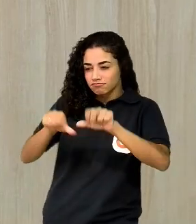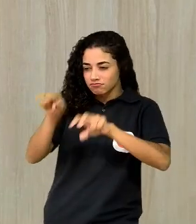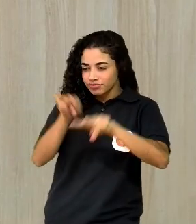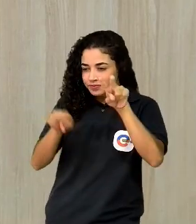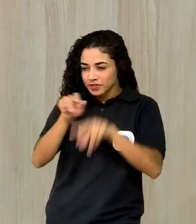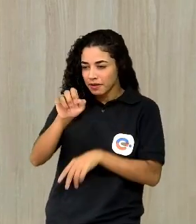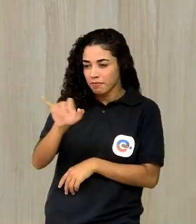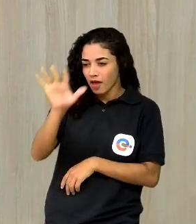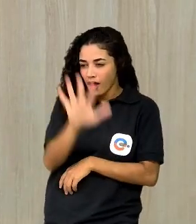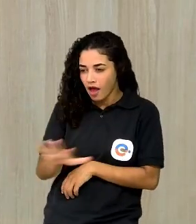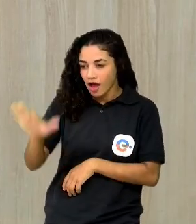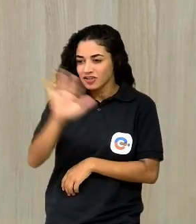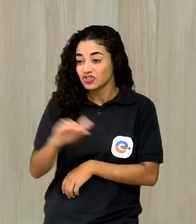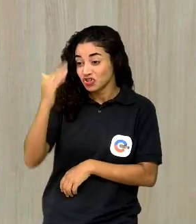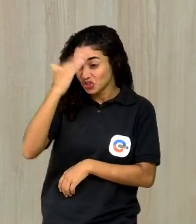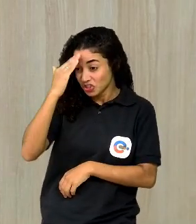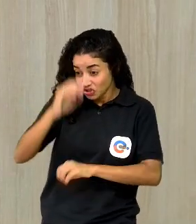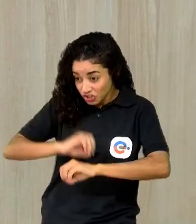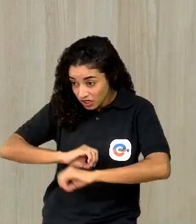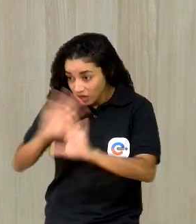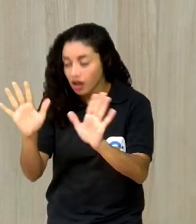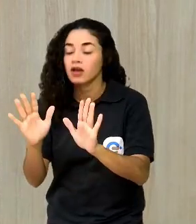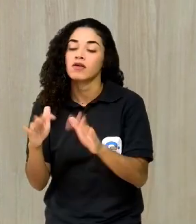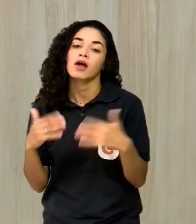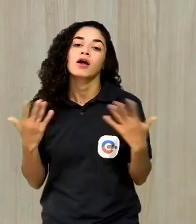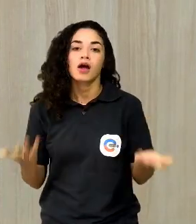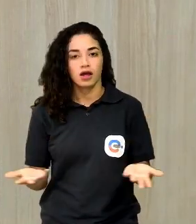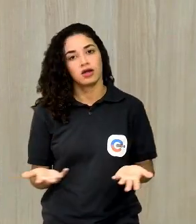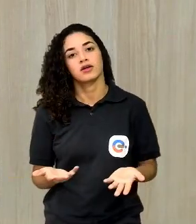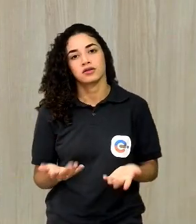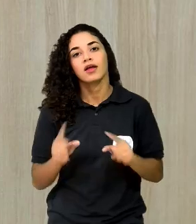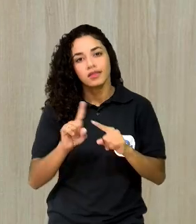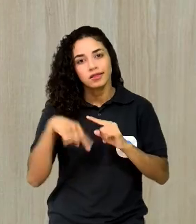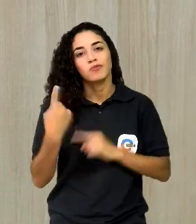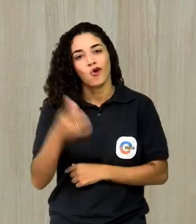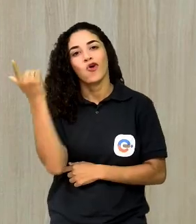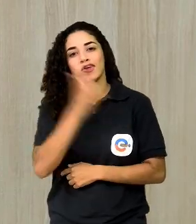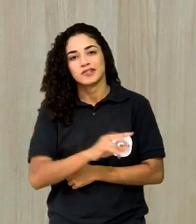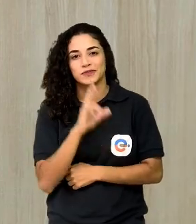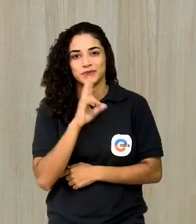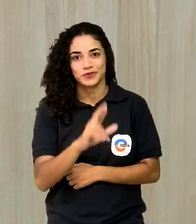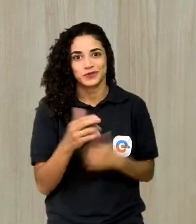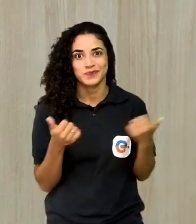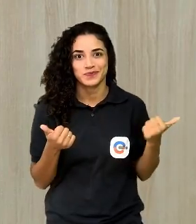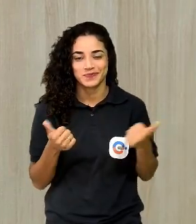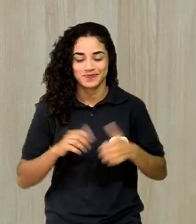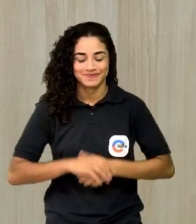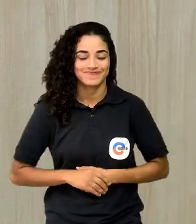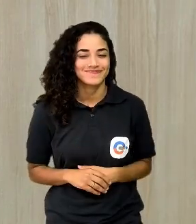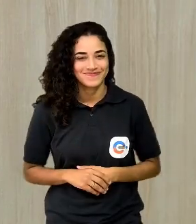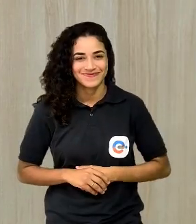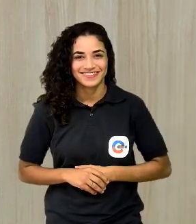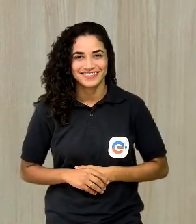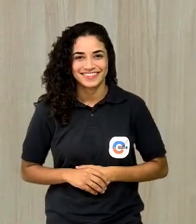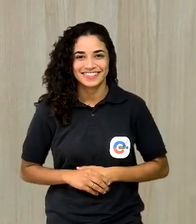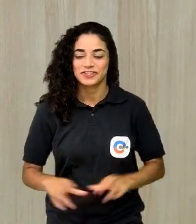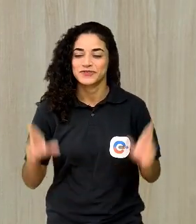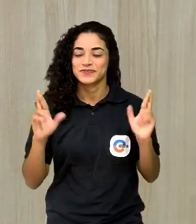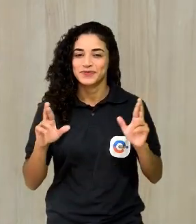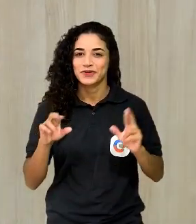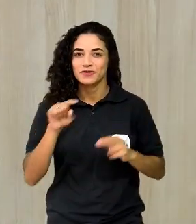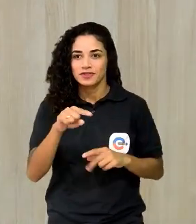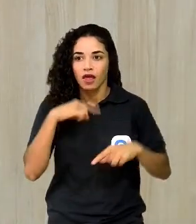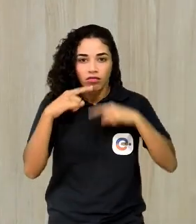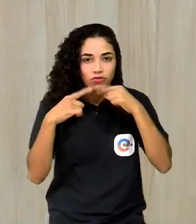imagem, interpretar as informações que estão nela e assim encontrar a resposta. Ok, pessoal? Espero que não tenha